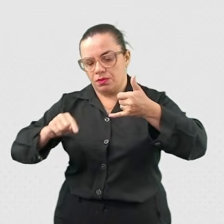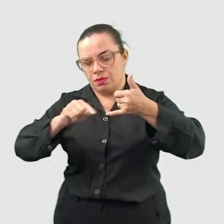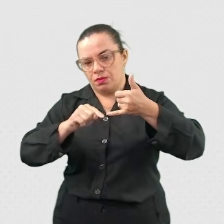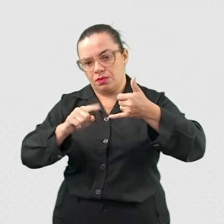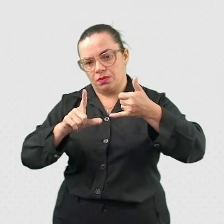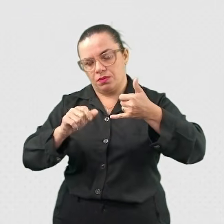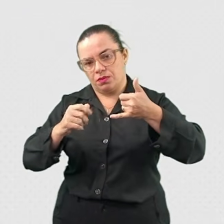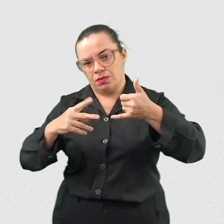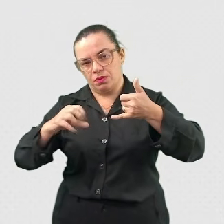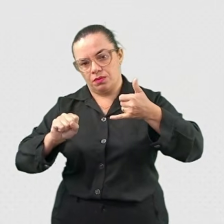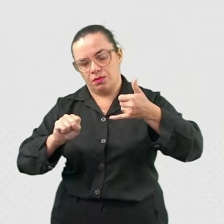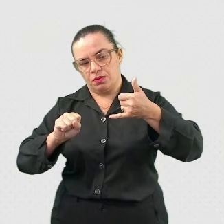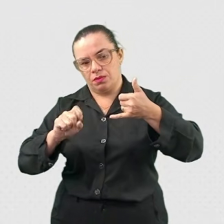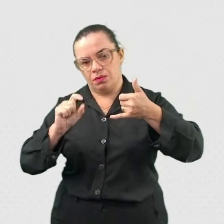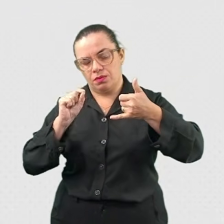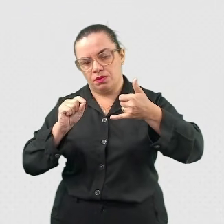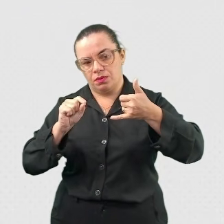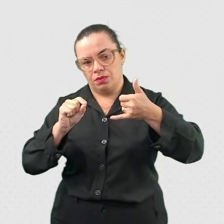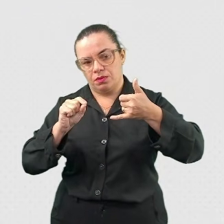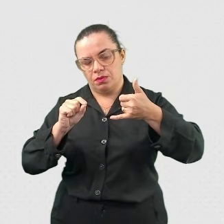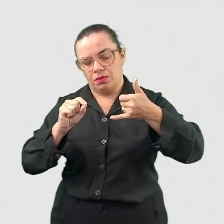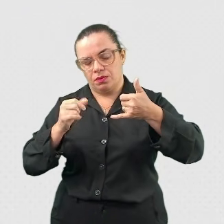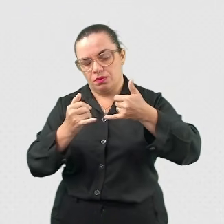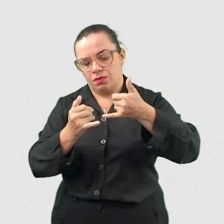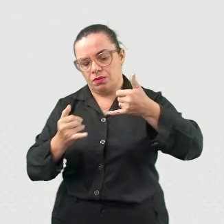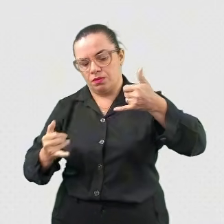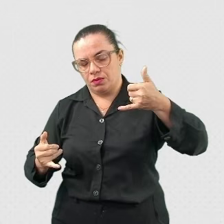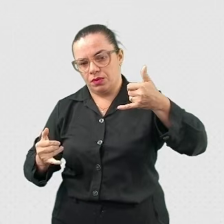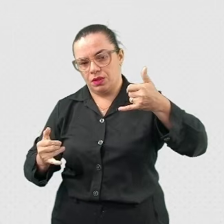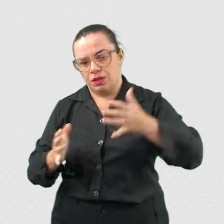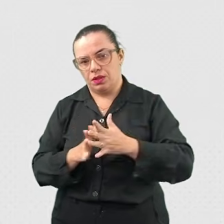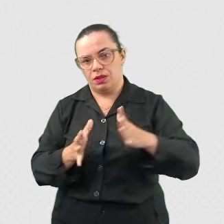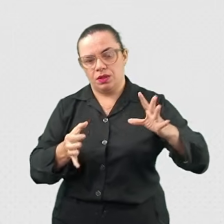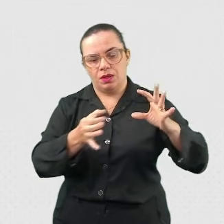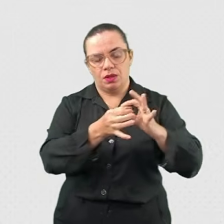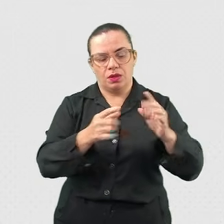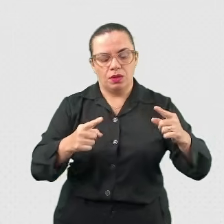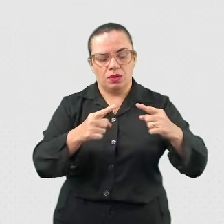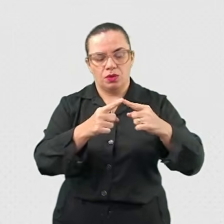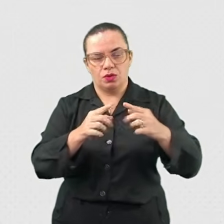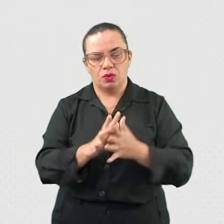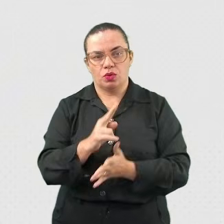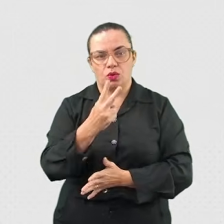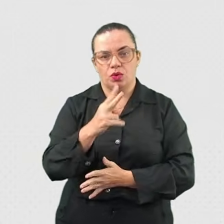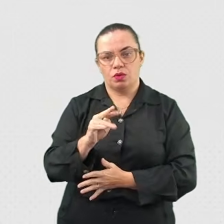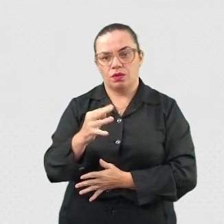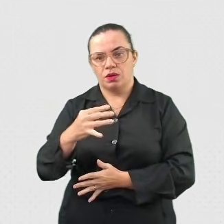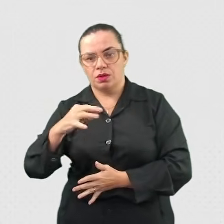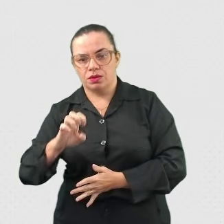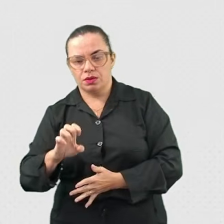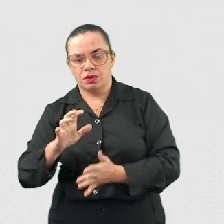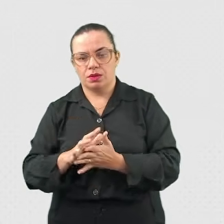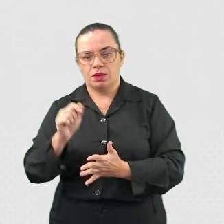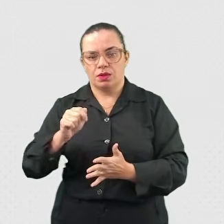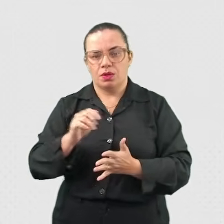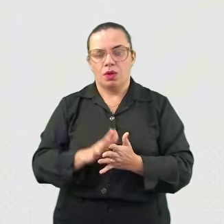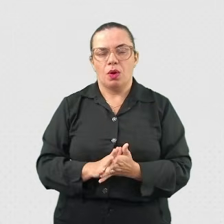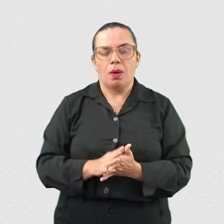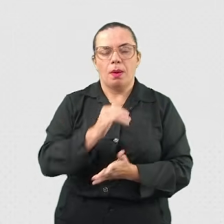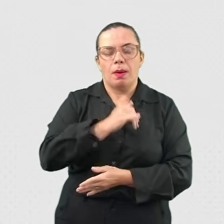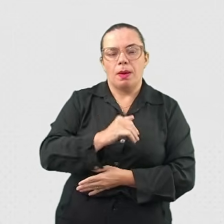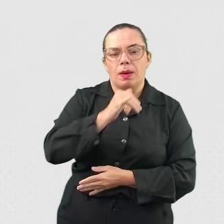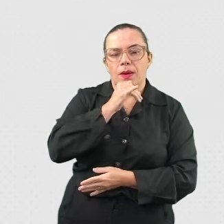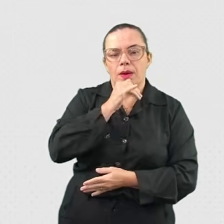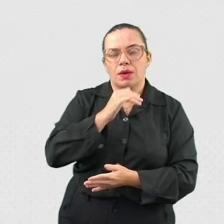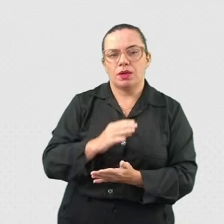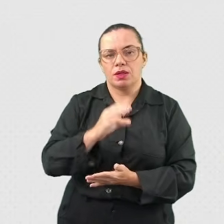é o segmento que liga dois vértices. Por exemplo, esse segmento que vai do vértice C ao vértice